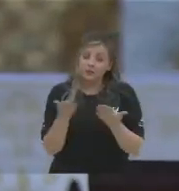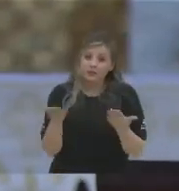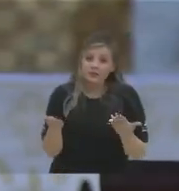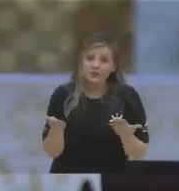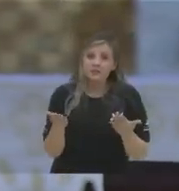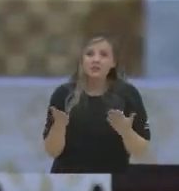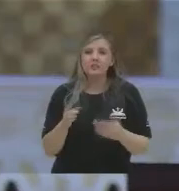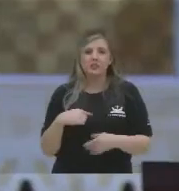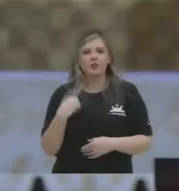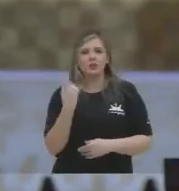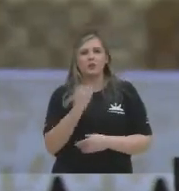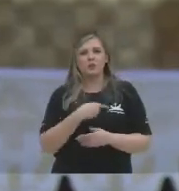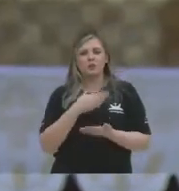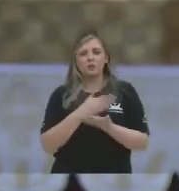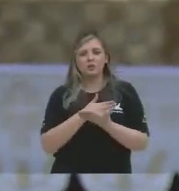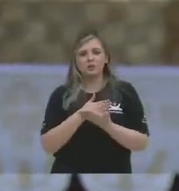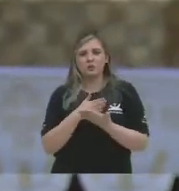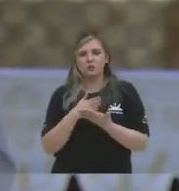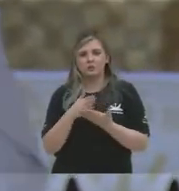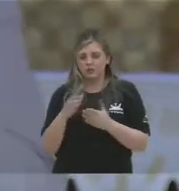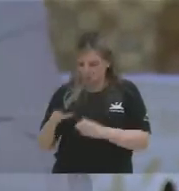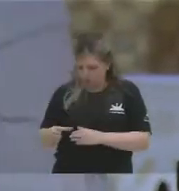Nós começamos com o poço aqui.